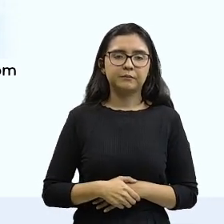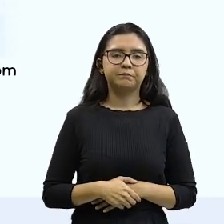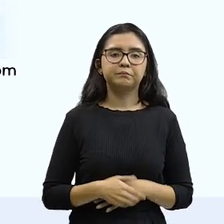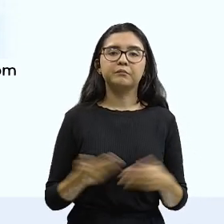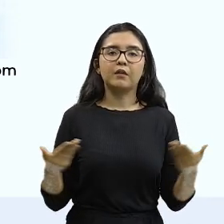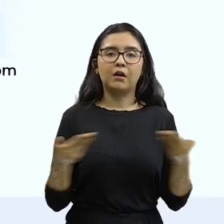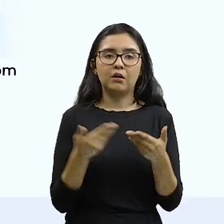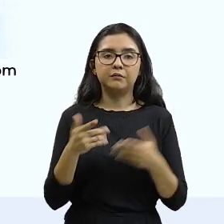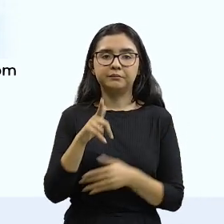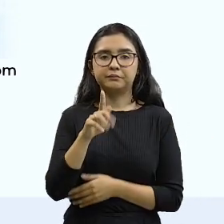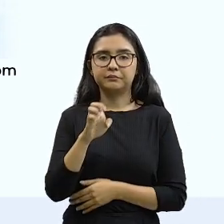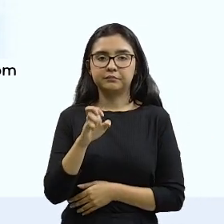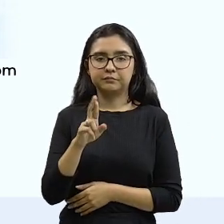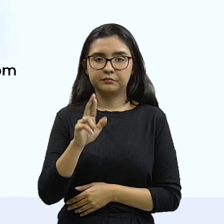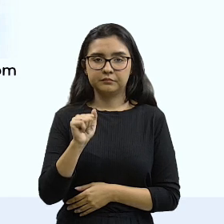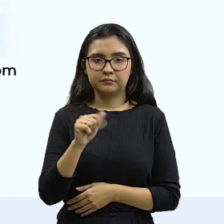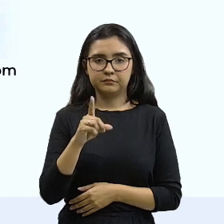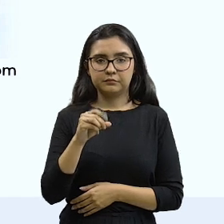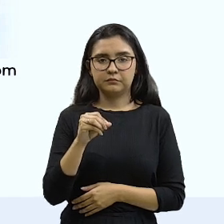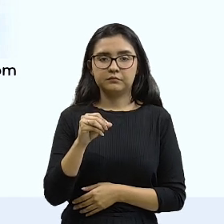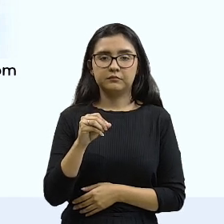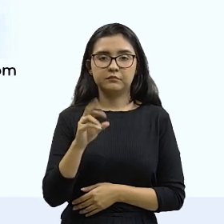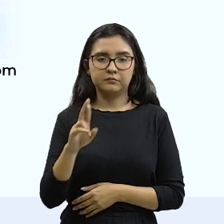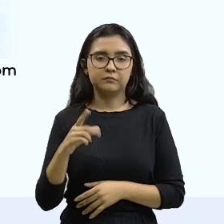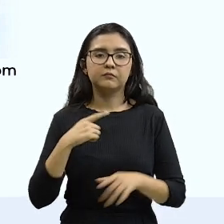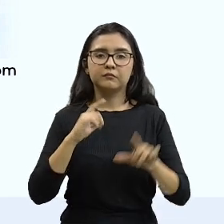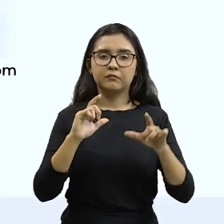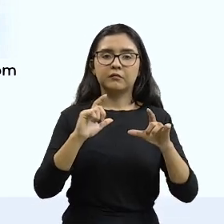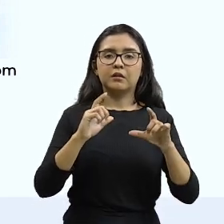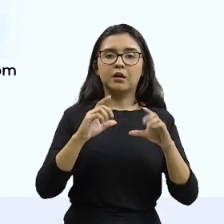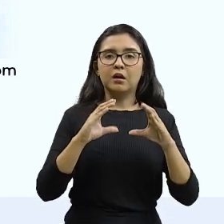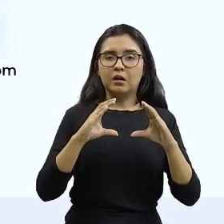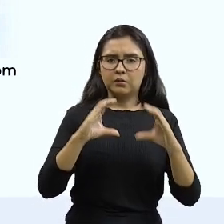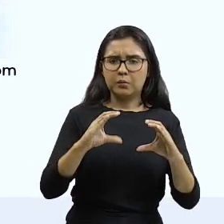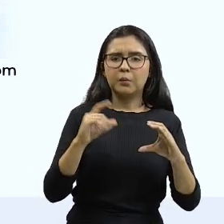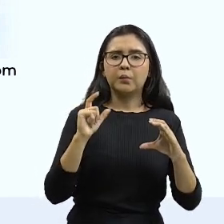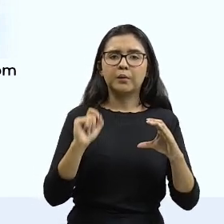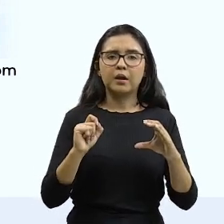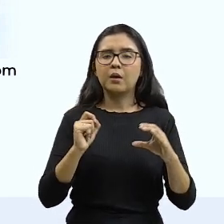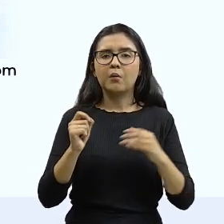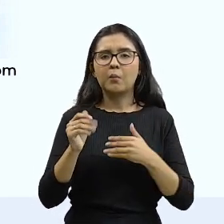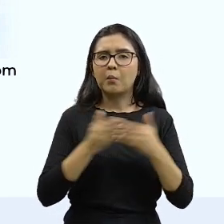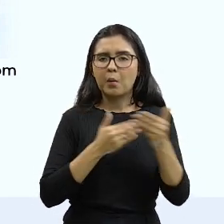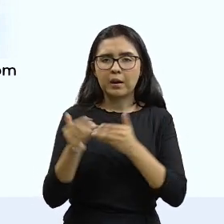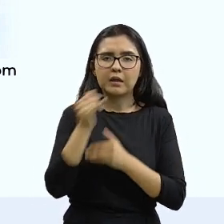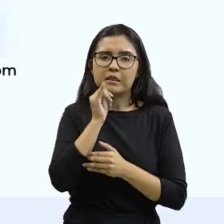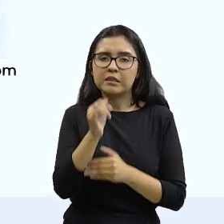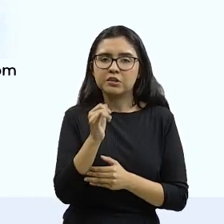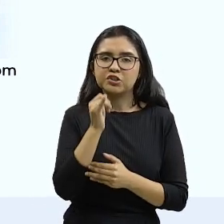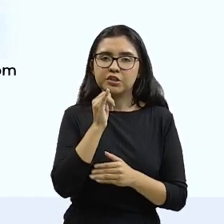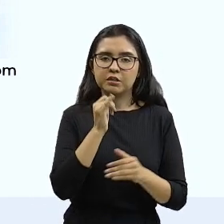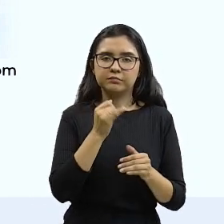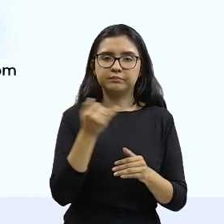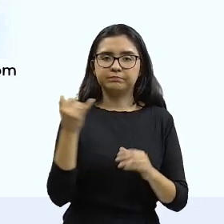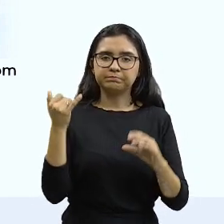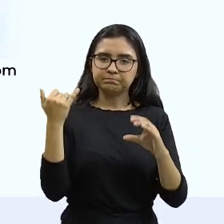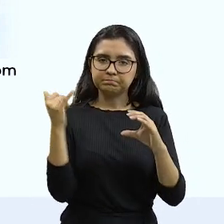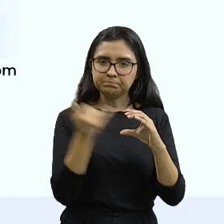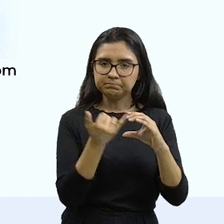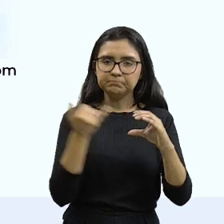Gerador. O gerador transforma uma energia qualquer, se liga, ó, energia qualquer em energia elétrica.